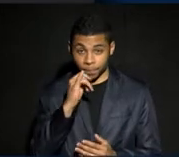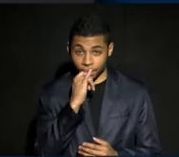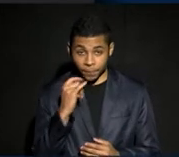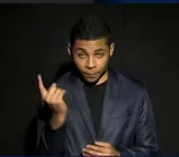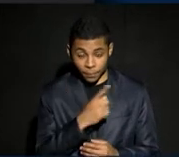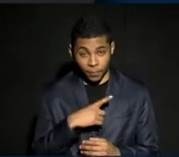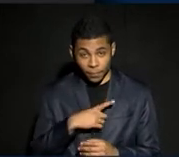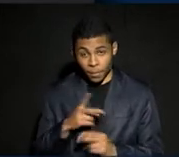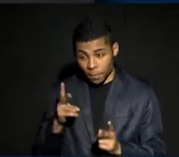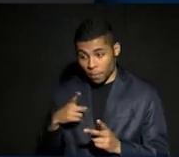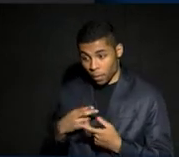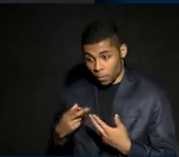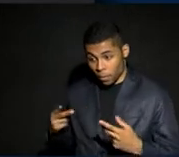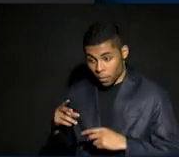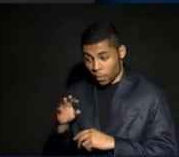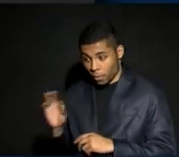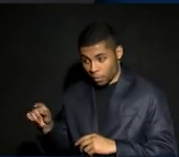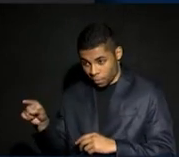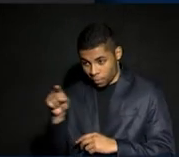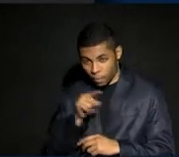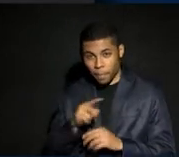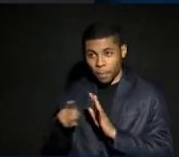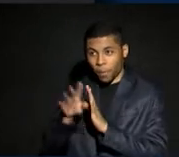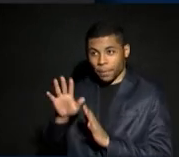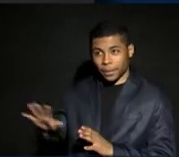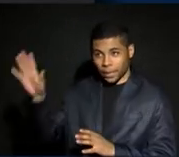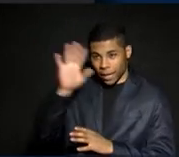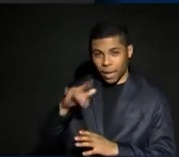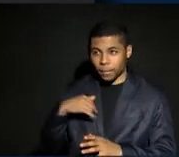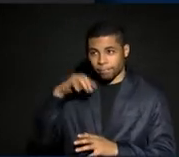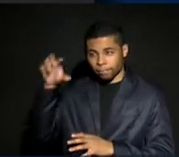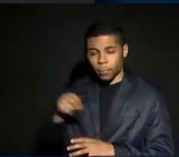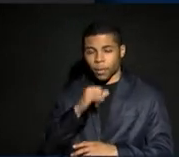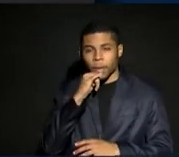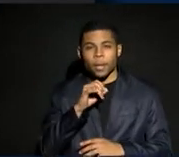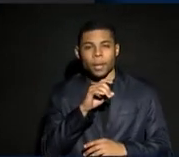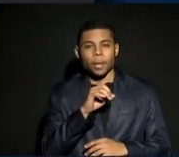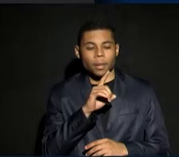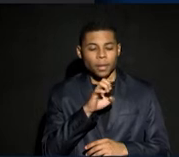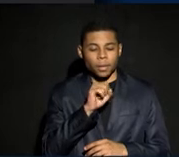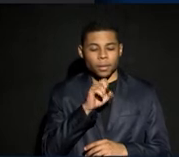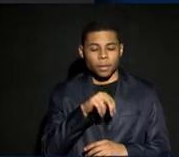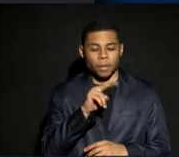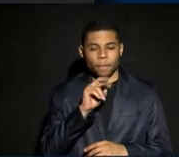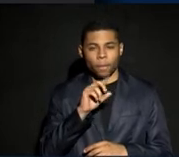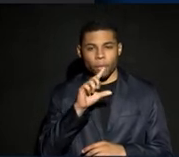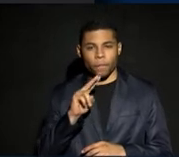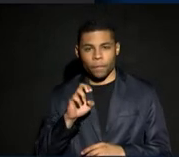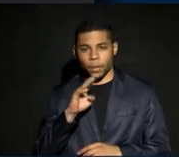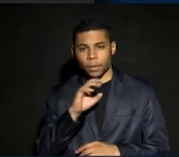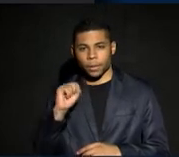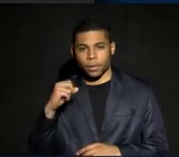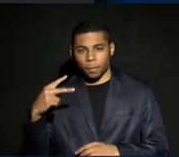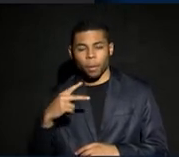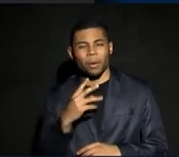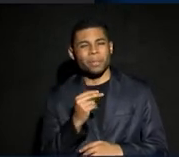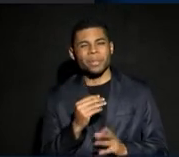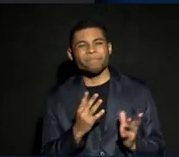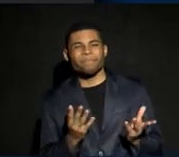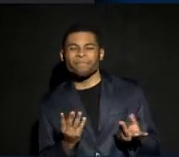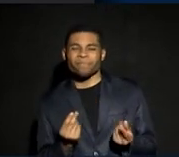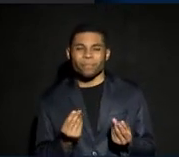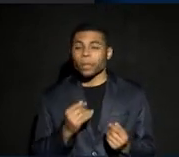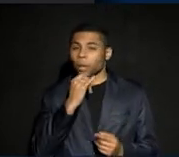gente usar os instrumentos que estão na mão do Estado... Eu acho o Desenvolve São Paulo muito acanhado, para citar um exemplo.